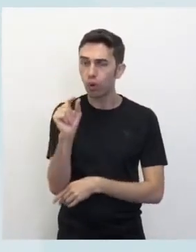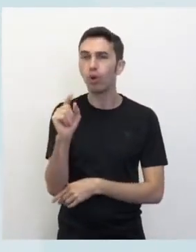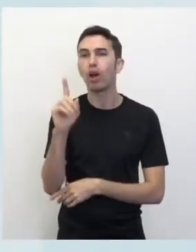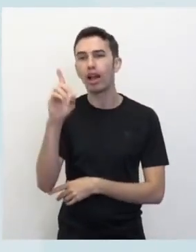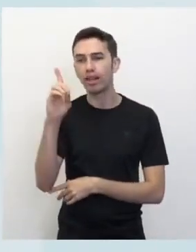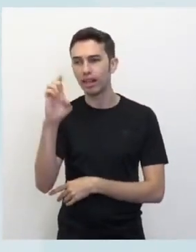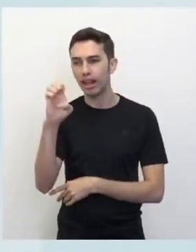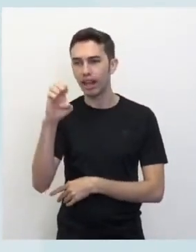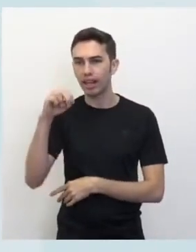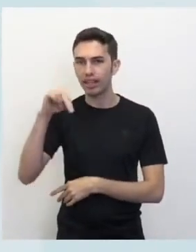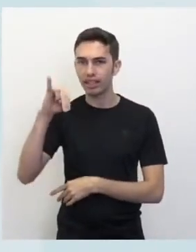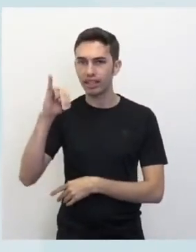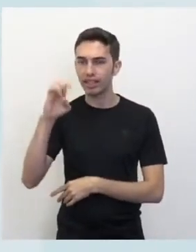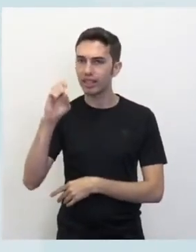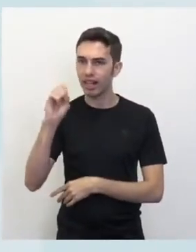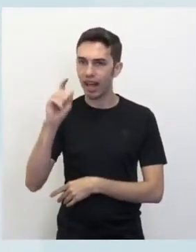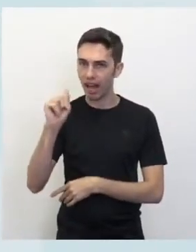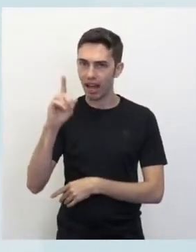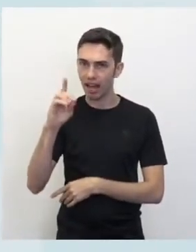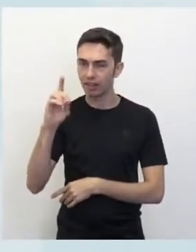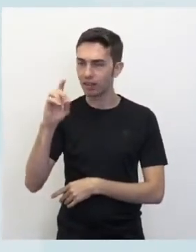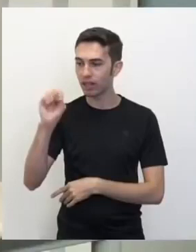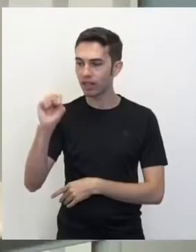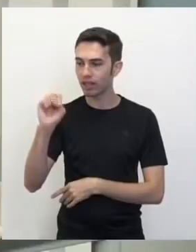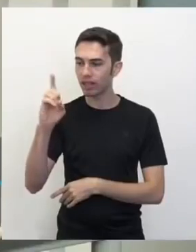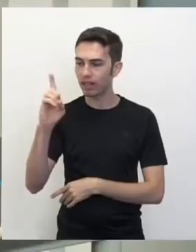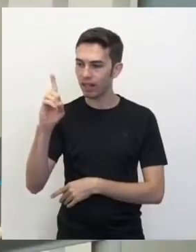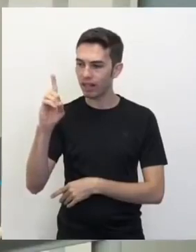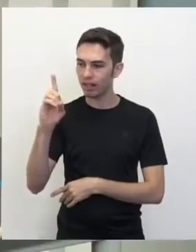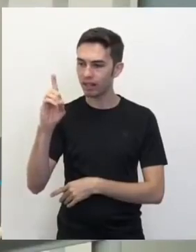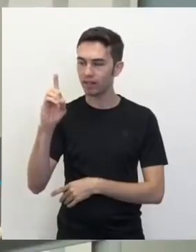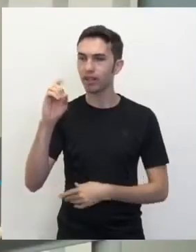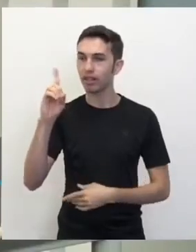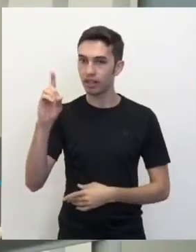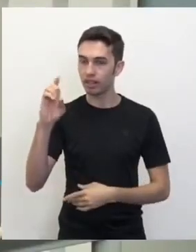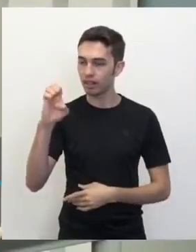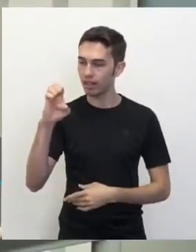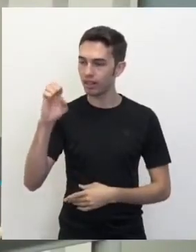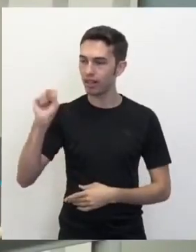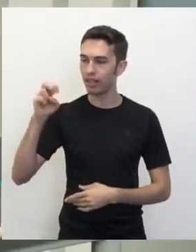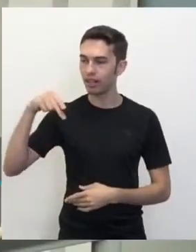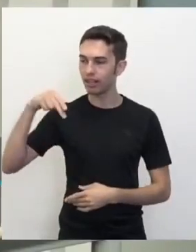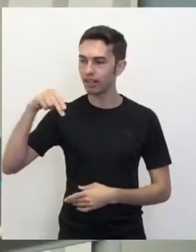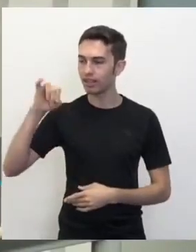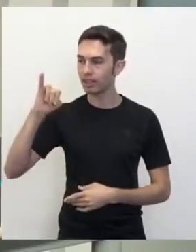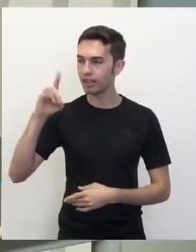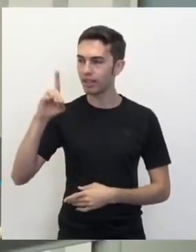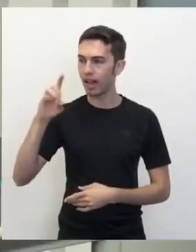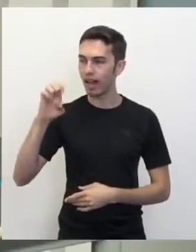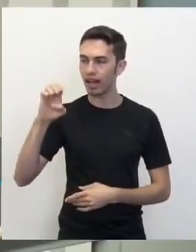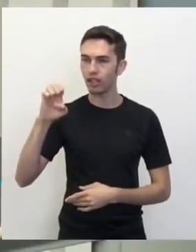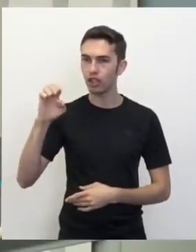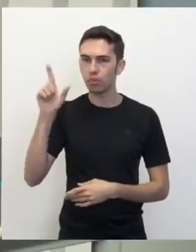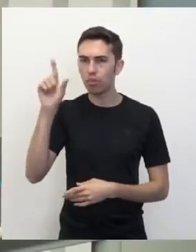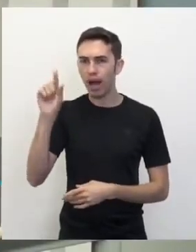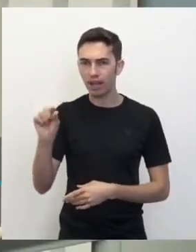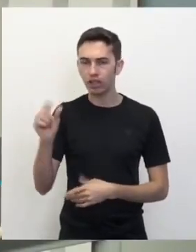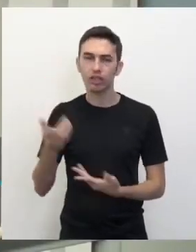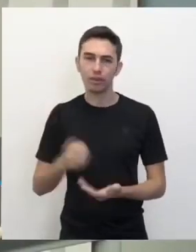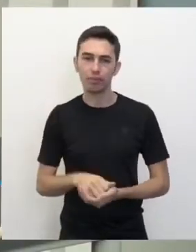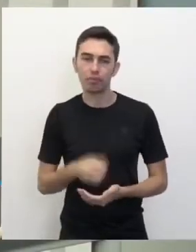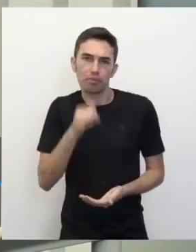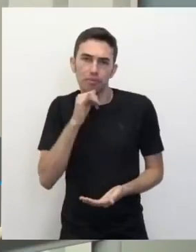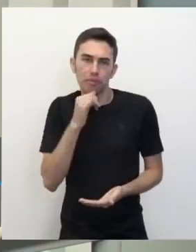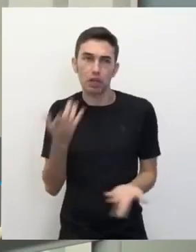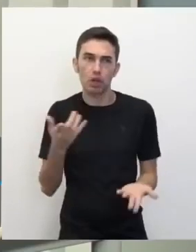um som ou poucos sons simultâneos. Acho que a gente consegue ver isso talvez numa banda de rock ou num show de